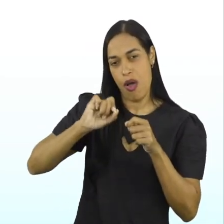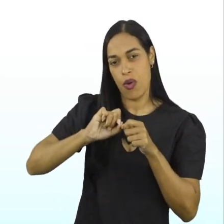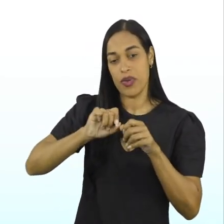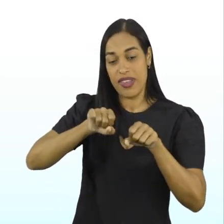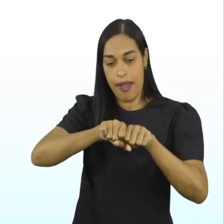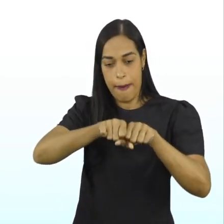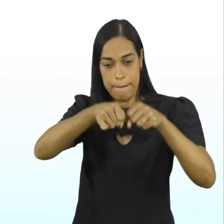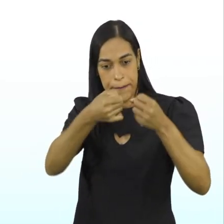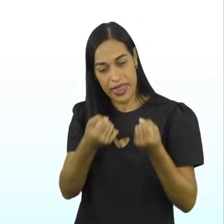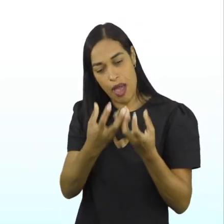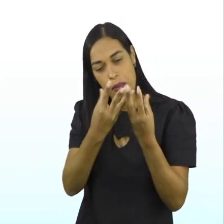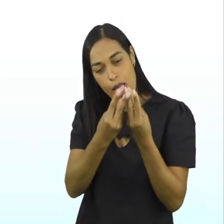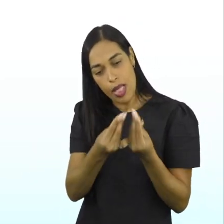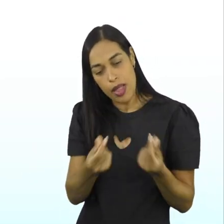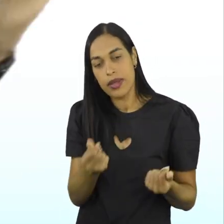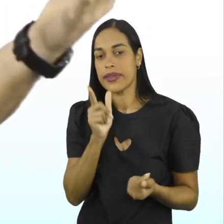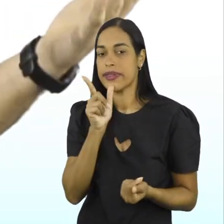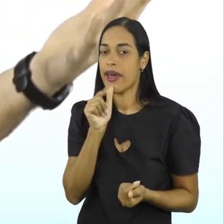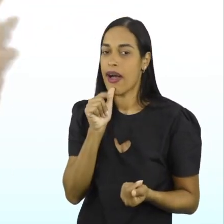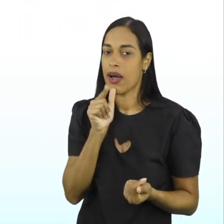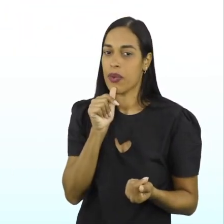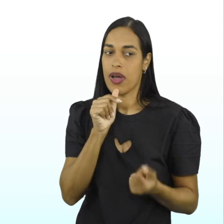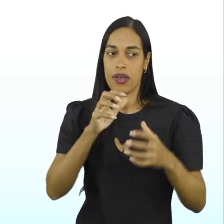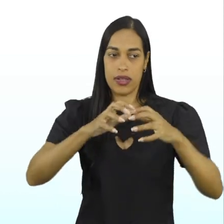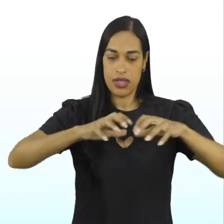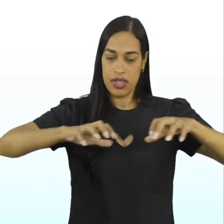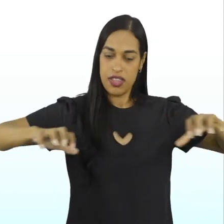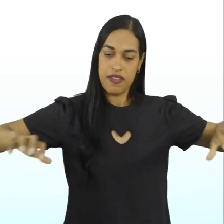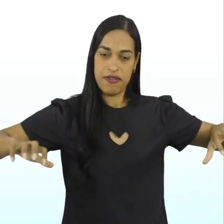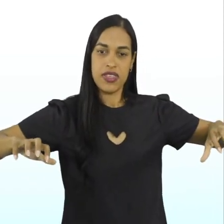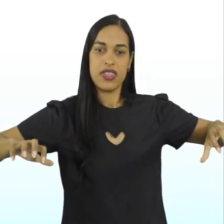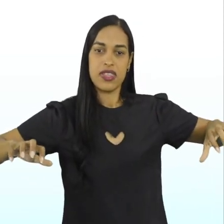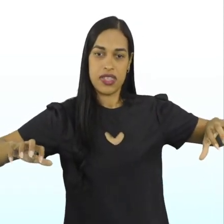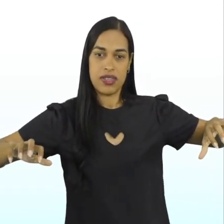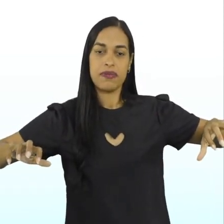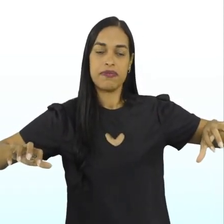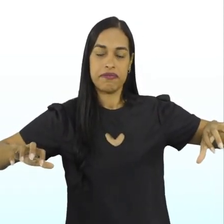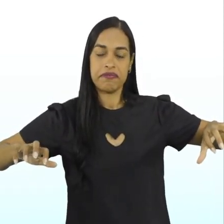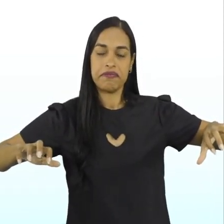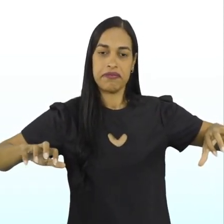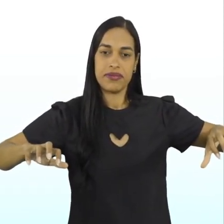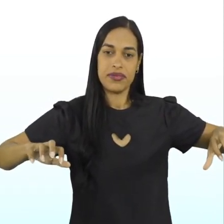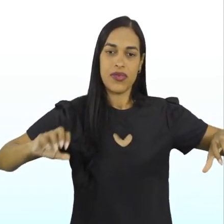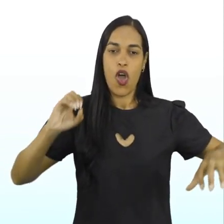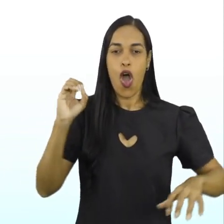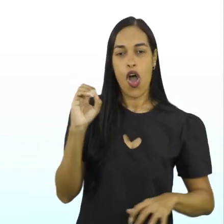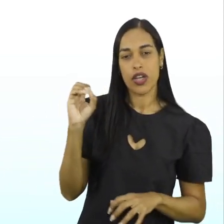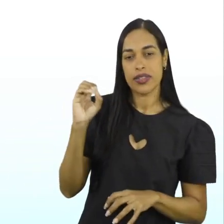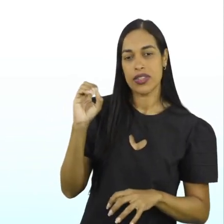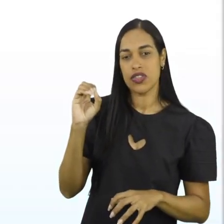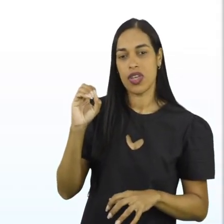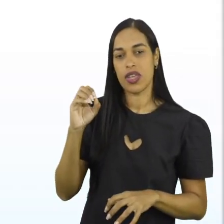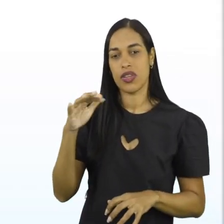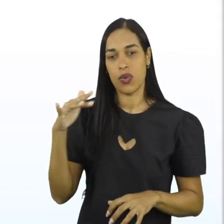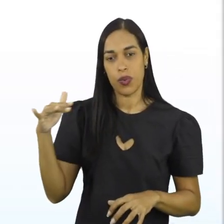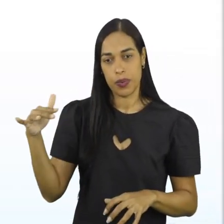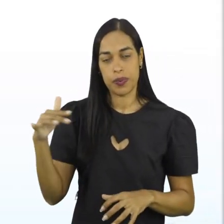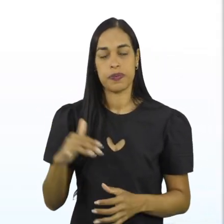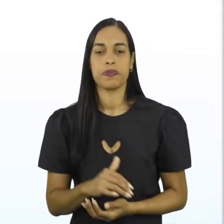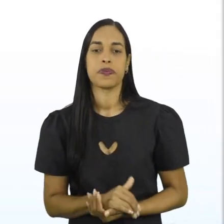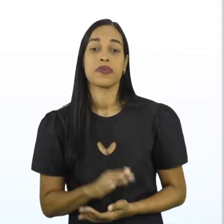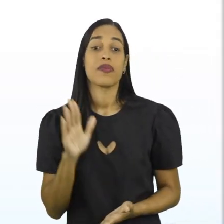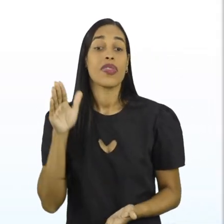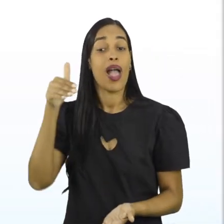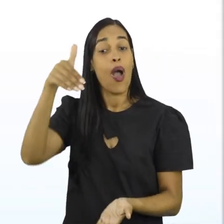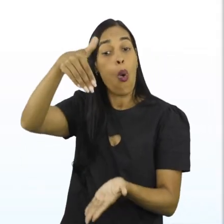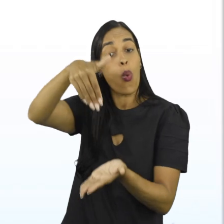água oxigenada em água e oxigênio, ou seja, substâncias não tóxicas, tá? Não pode esquecer. E Léo, coloca aí para eu terminar. E a